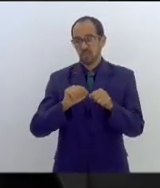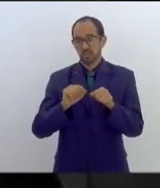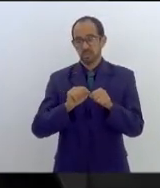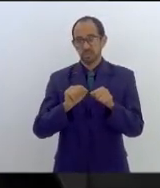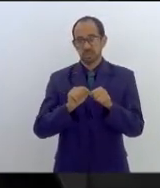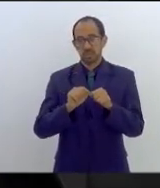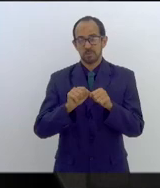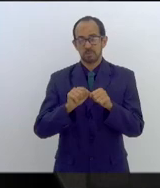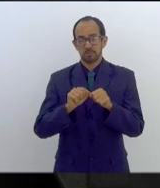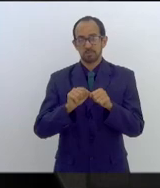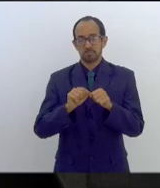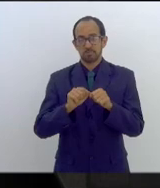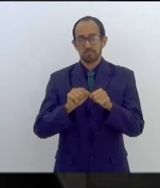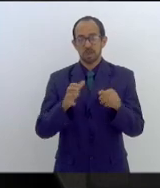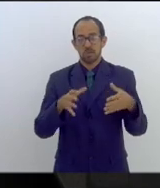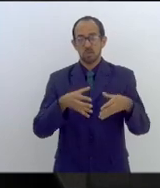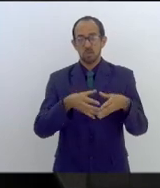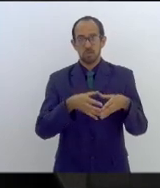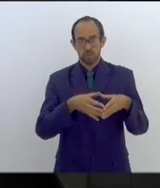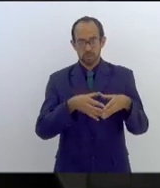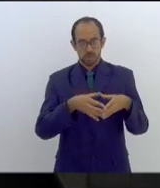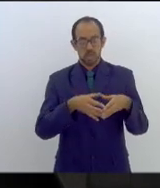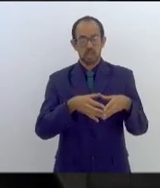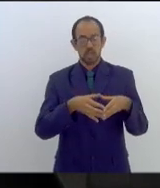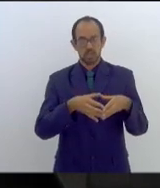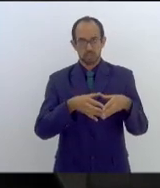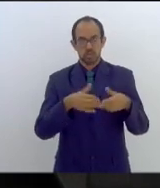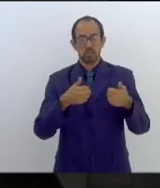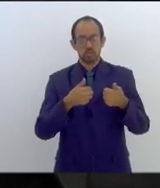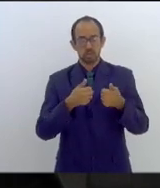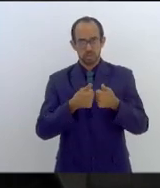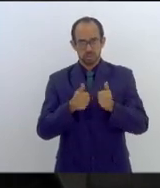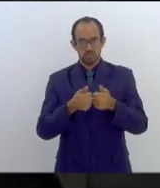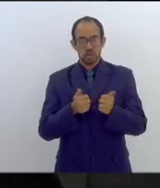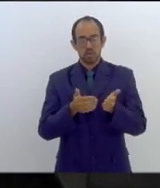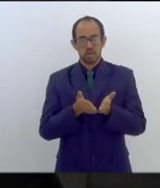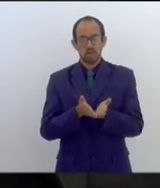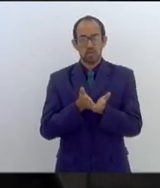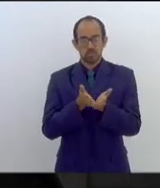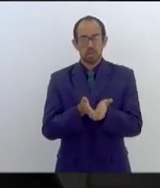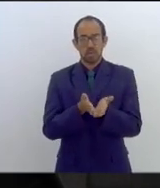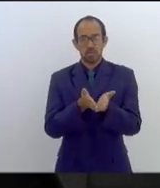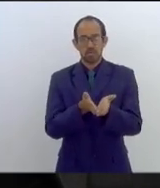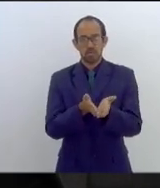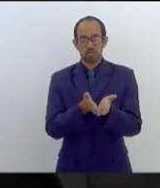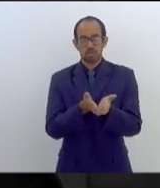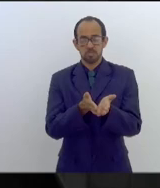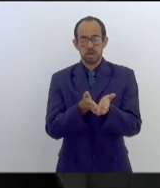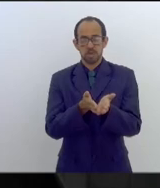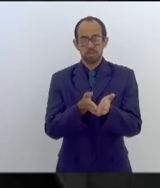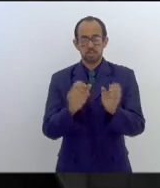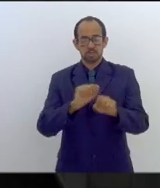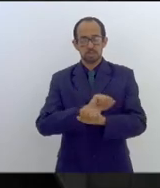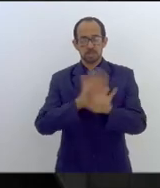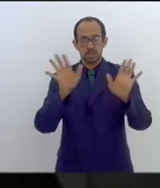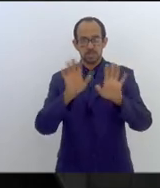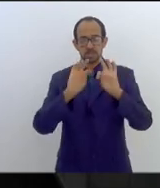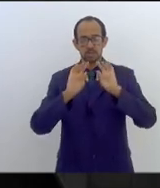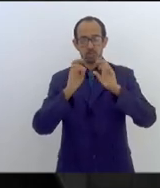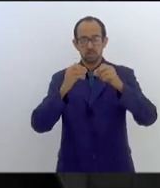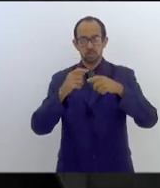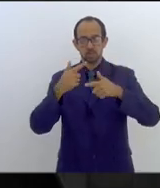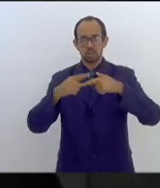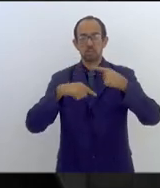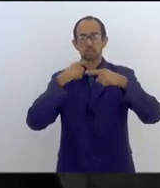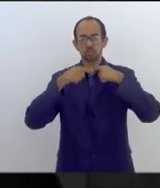Parlamentar em defesa do transporte aquaviário, para que a gente esclareça vários pontos obscuros da situação do transporte aquaviário no